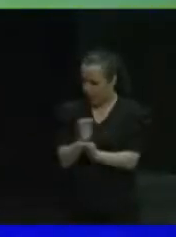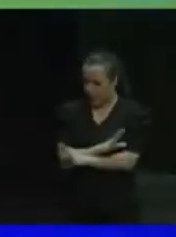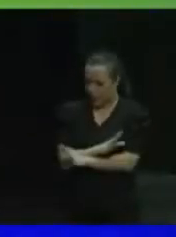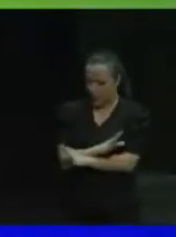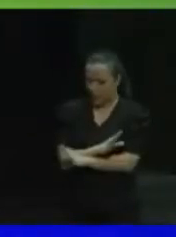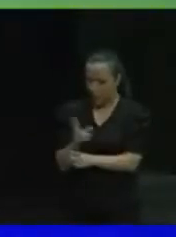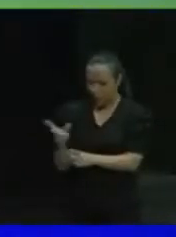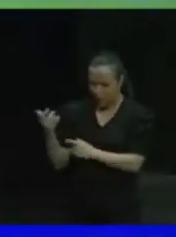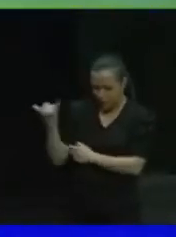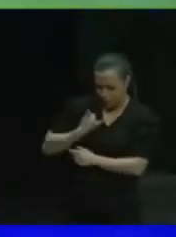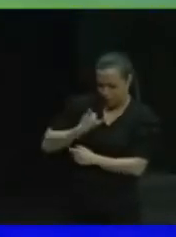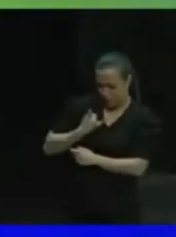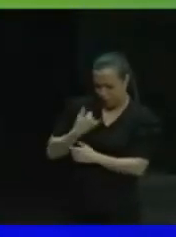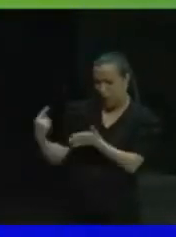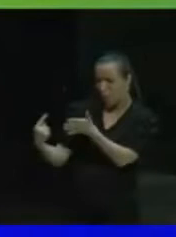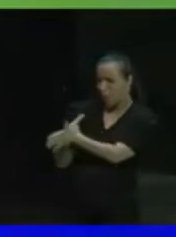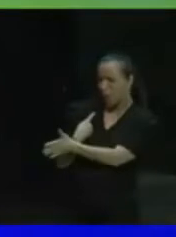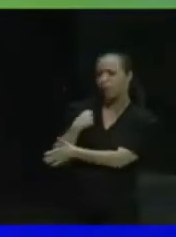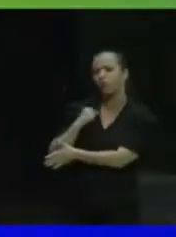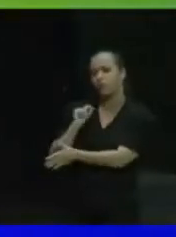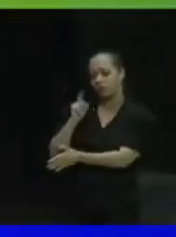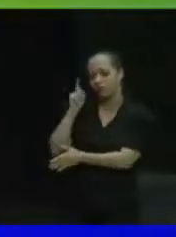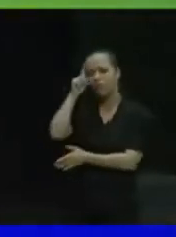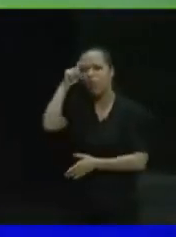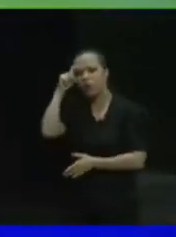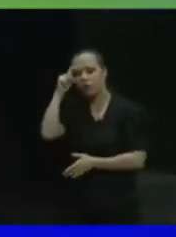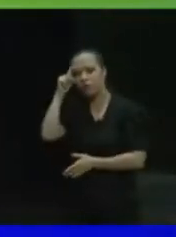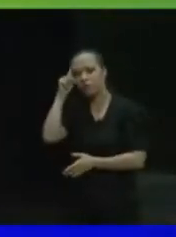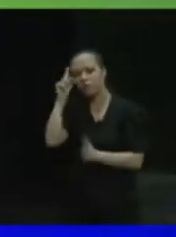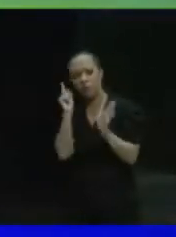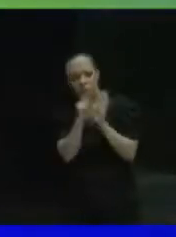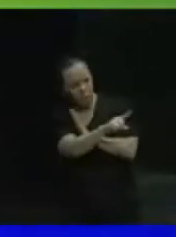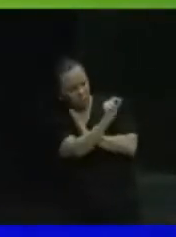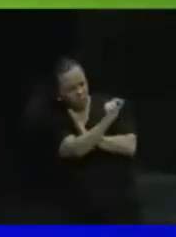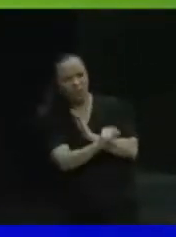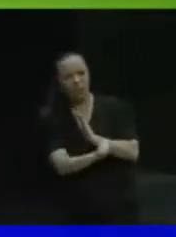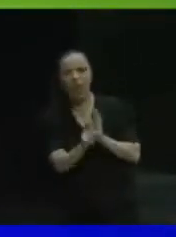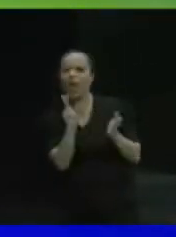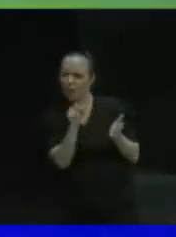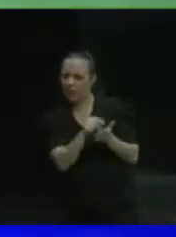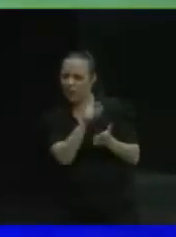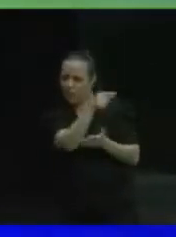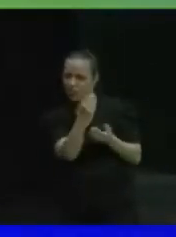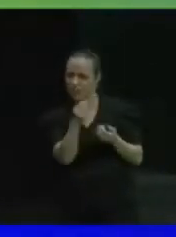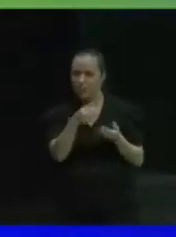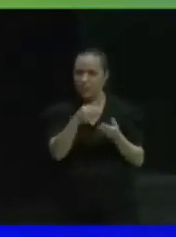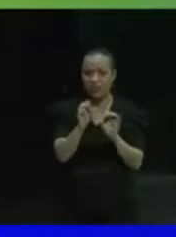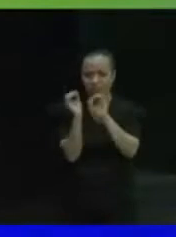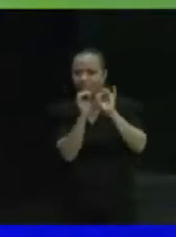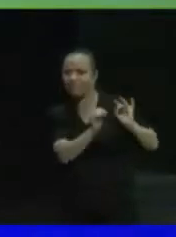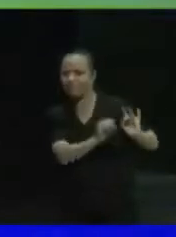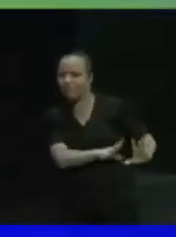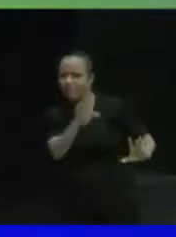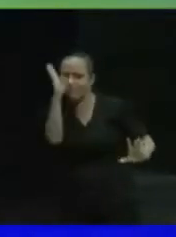me perguntou: Moro, é verdade que você abandonou o Brasil?